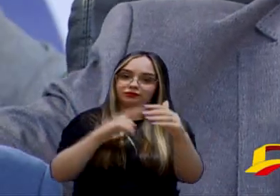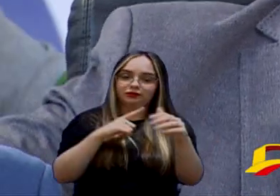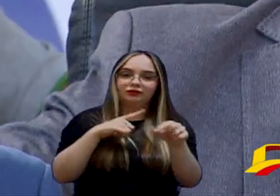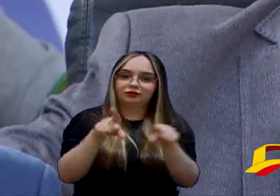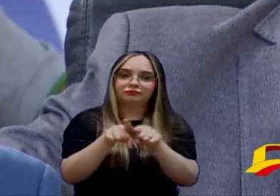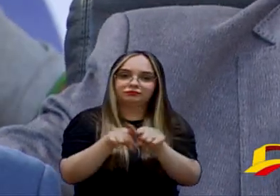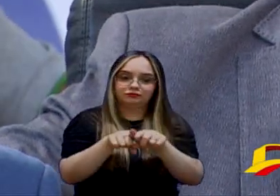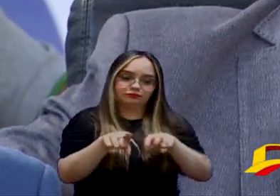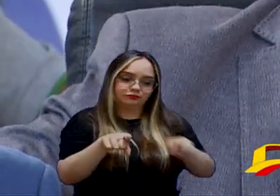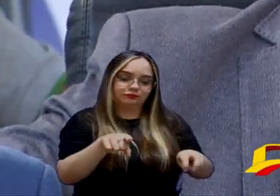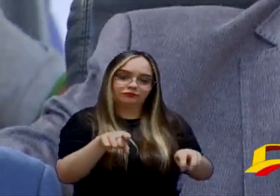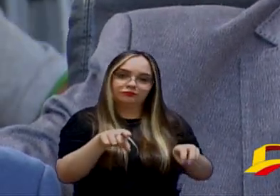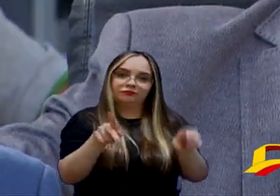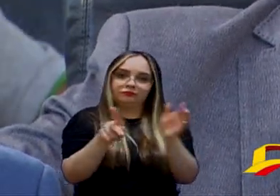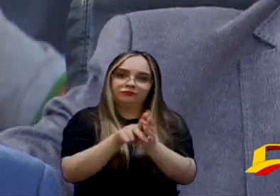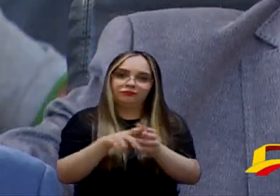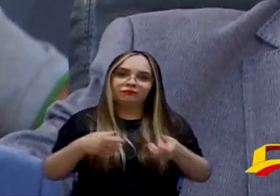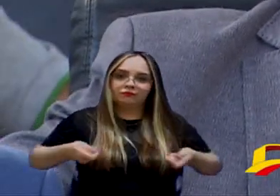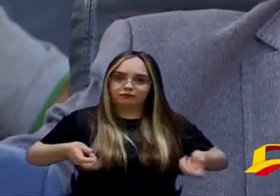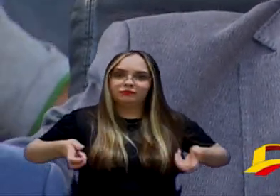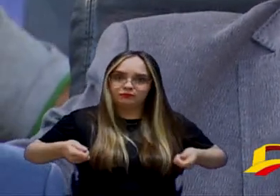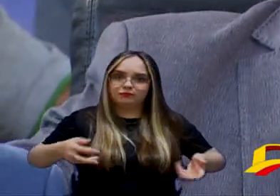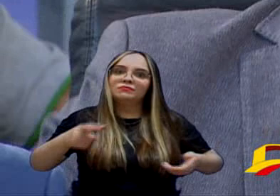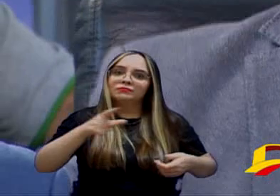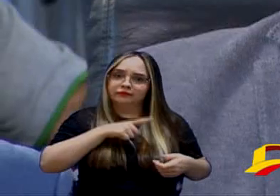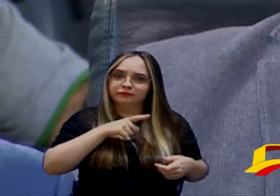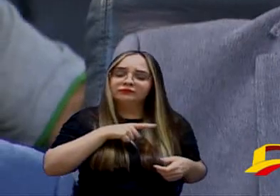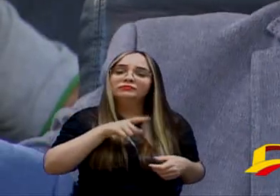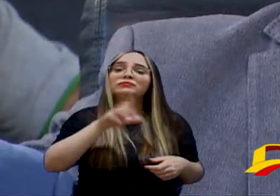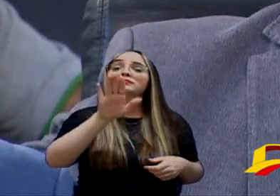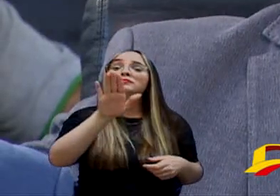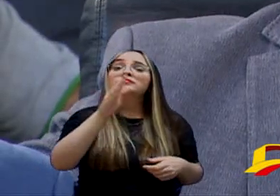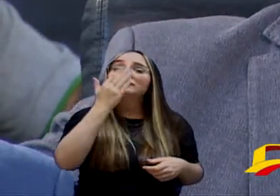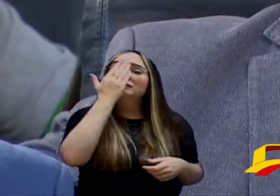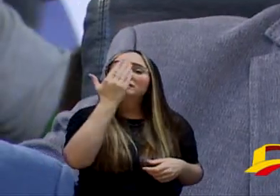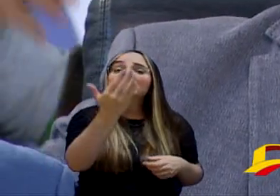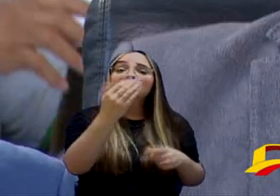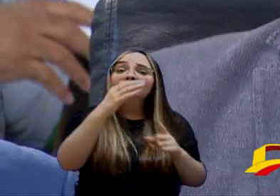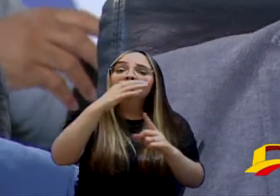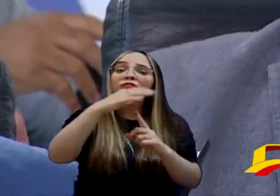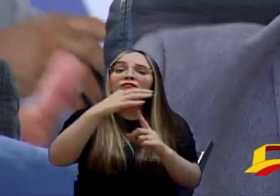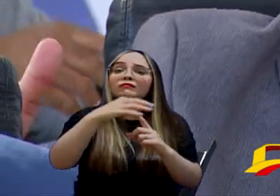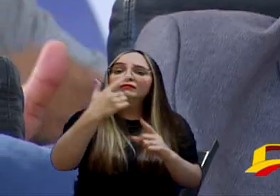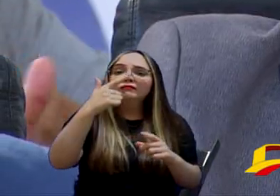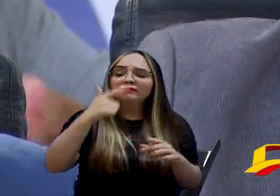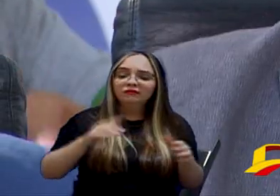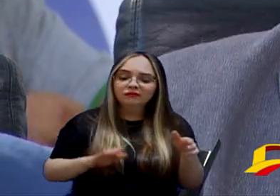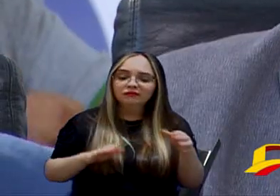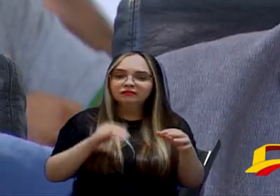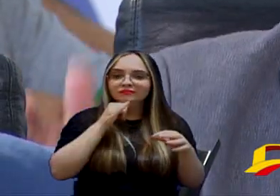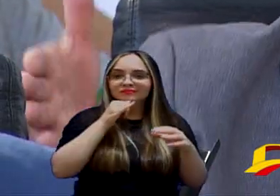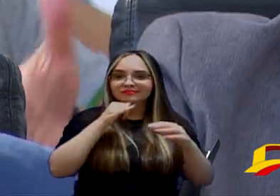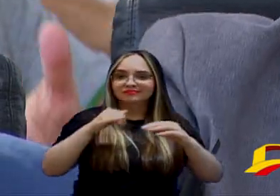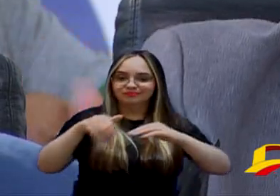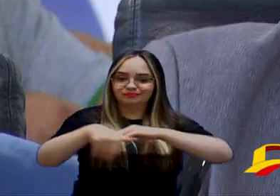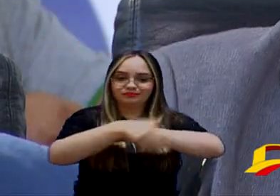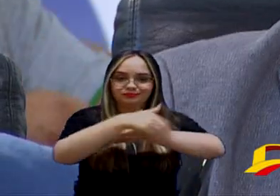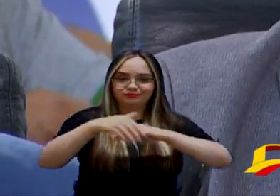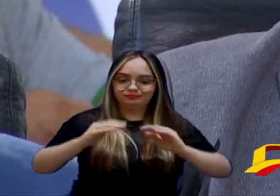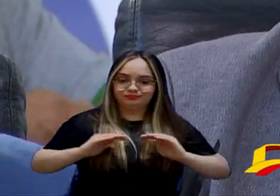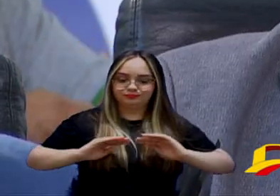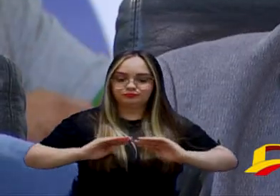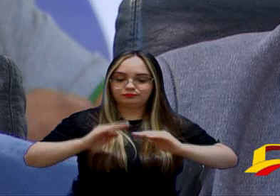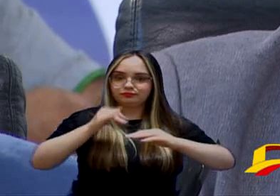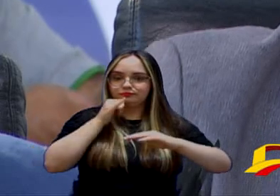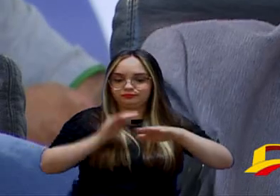separada lá para o cadeirante né a vaga acessível ali mas a frente do ponto não tem a guia rebaixada para que ele